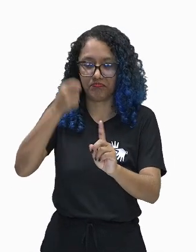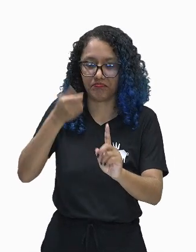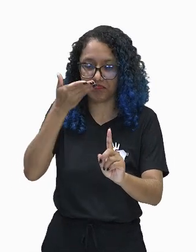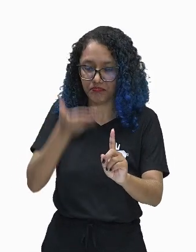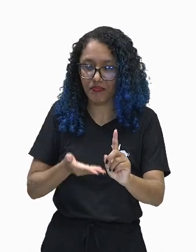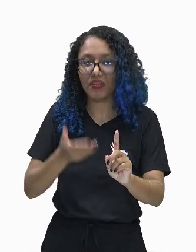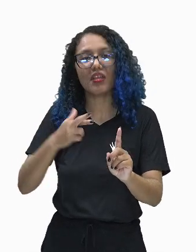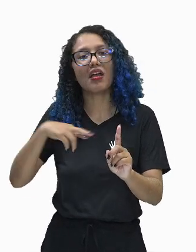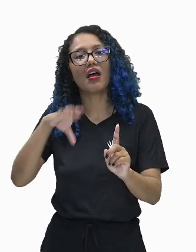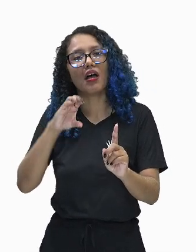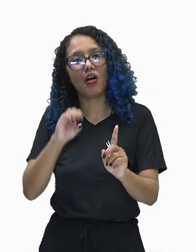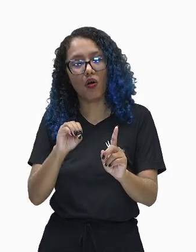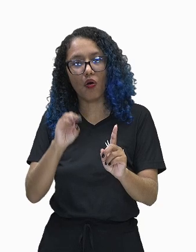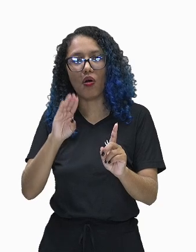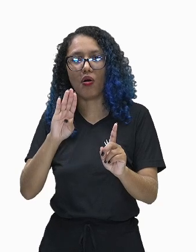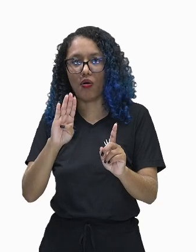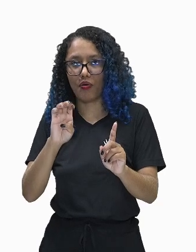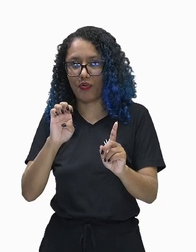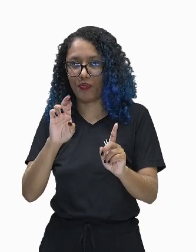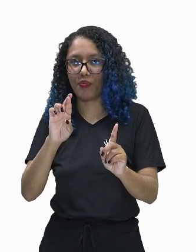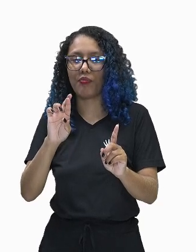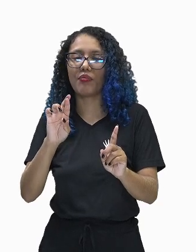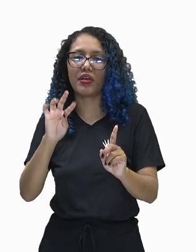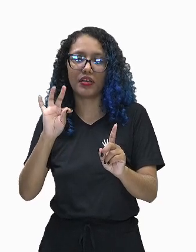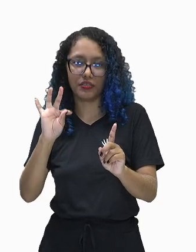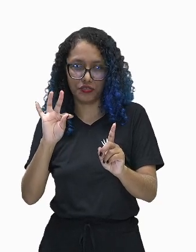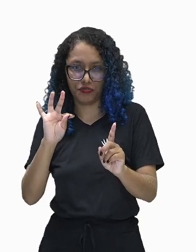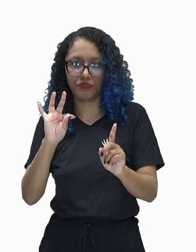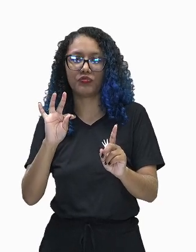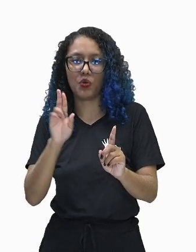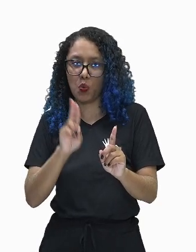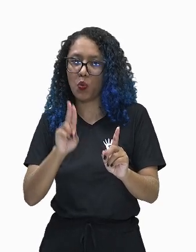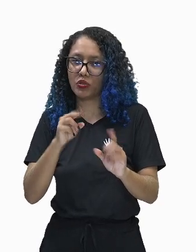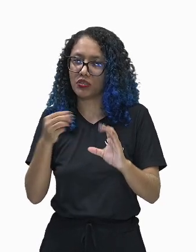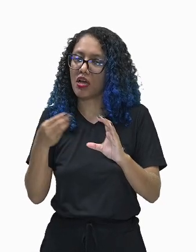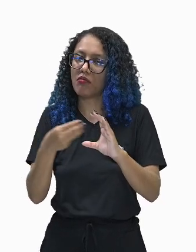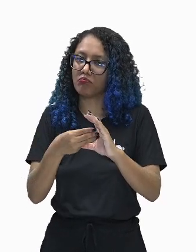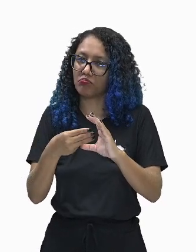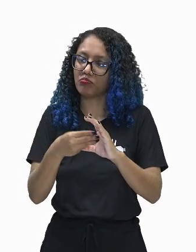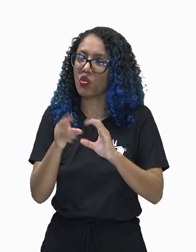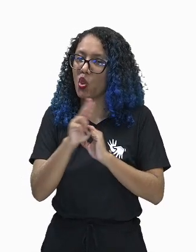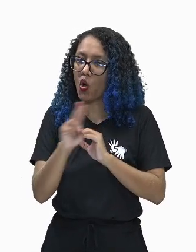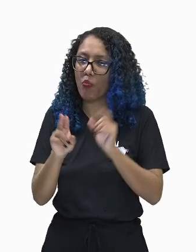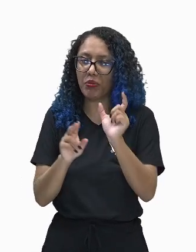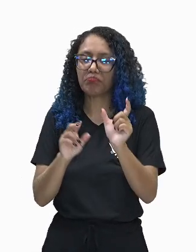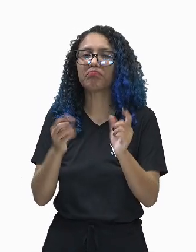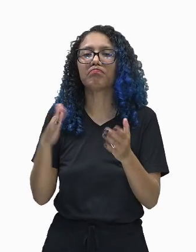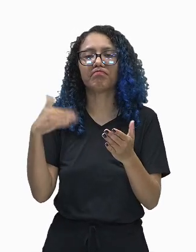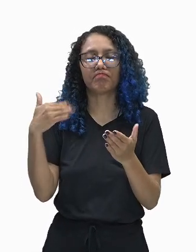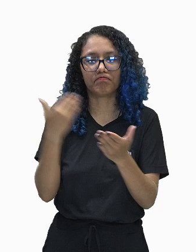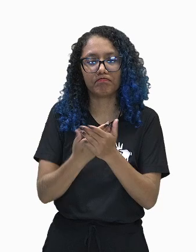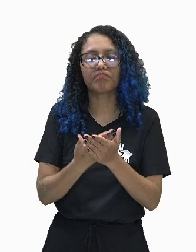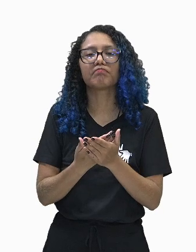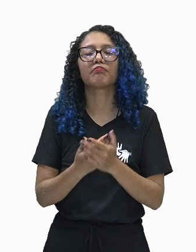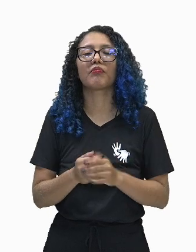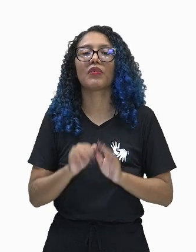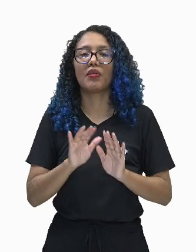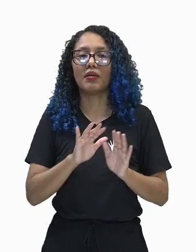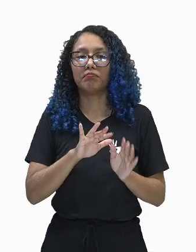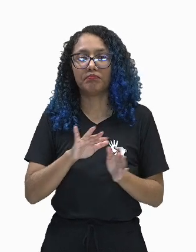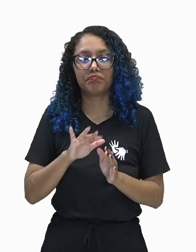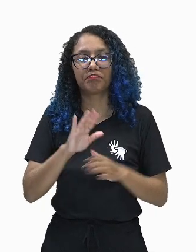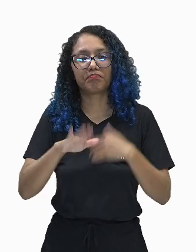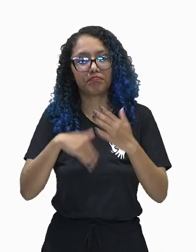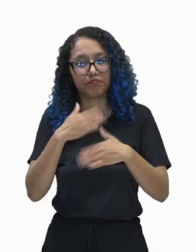para as células, e esse nome é utilizado até hoje. Mas, quase duas décadas depois, nós temos aí